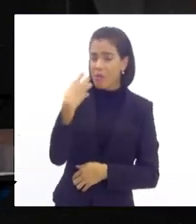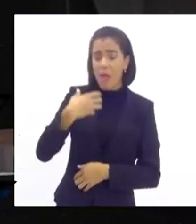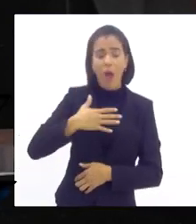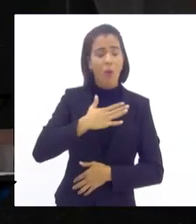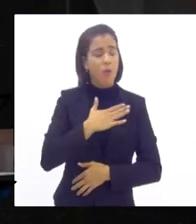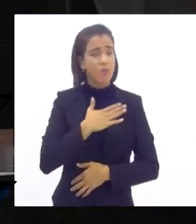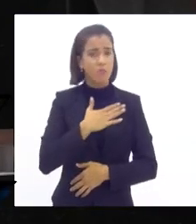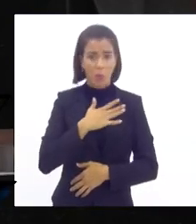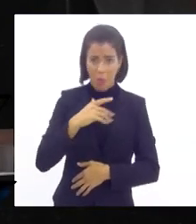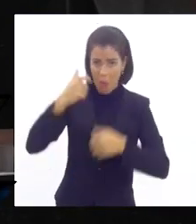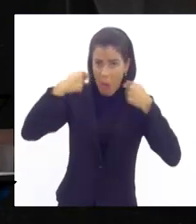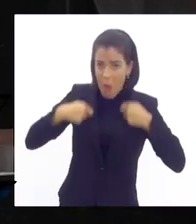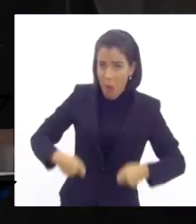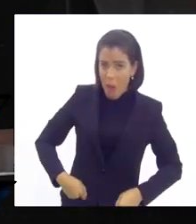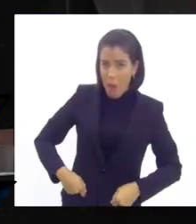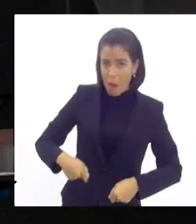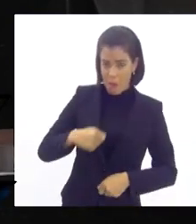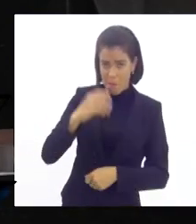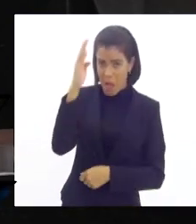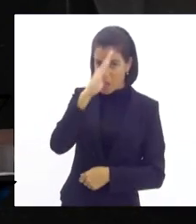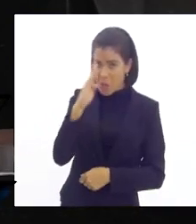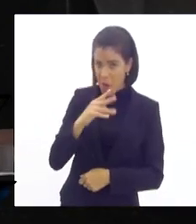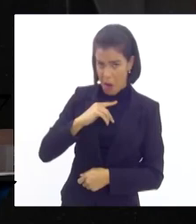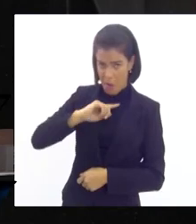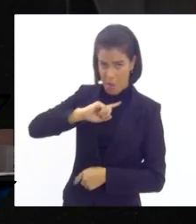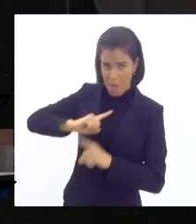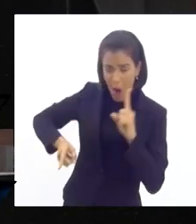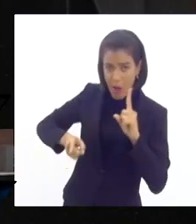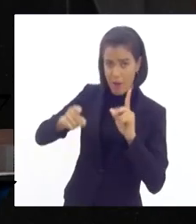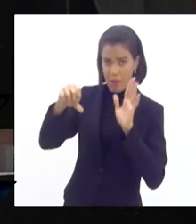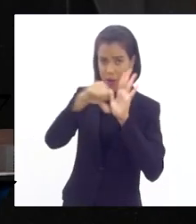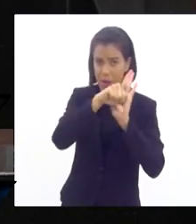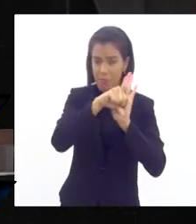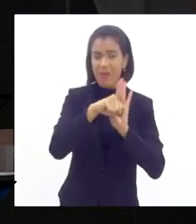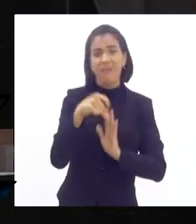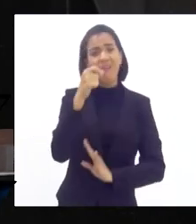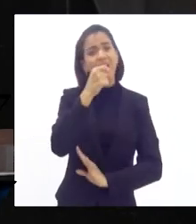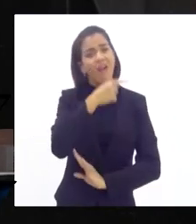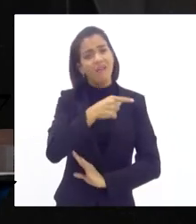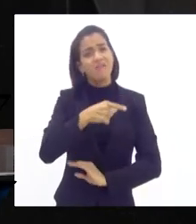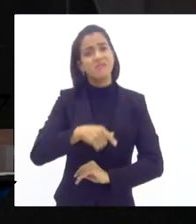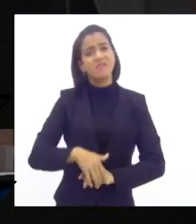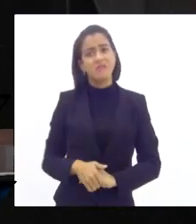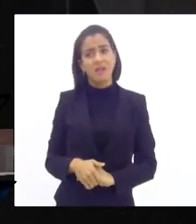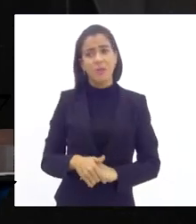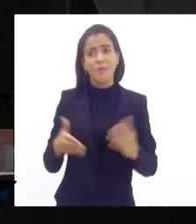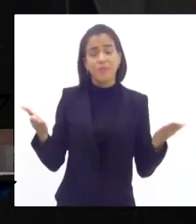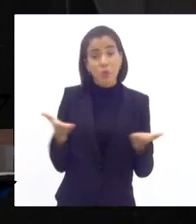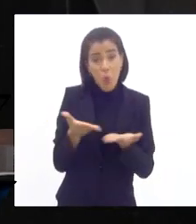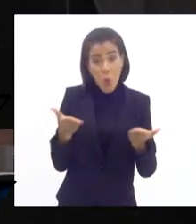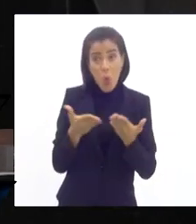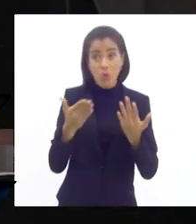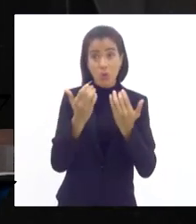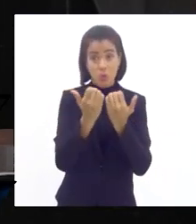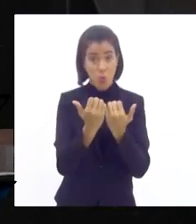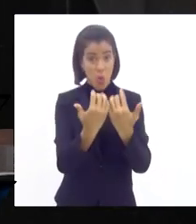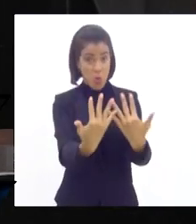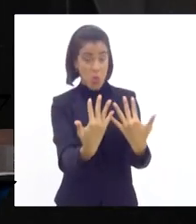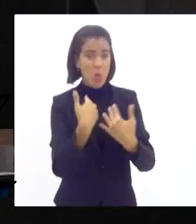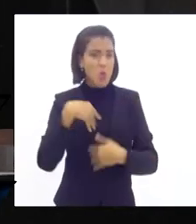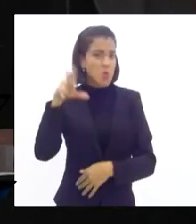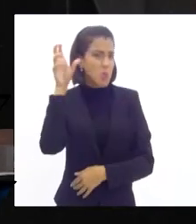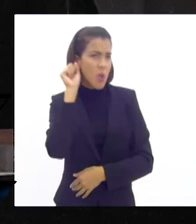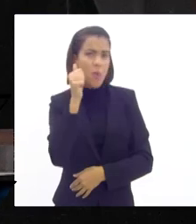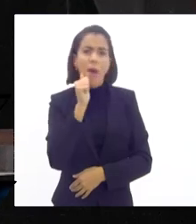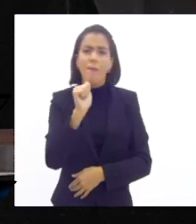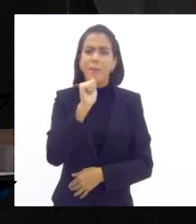e ficar com a bandeira do Brasil eles não podem isso é um crime engraçado e aí hoje numa audiência aqui escutei